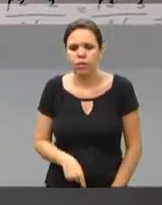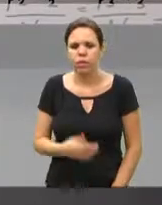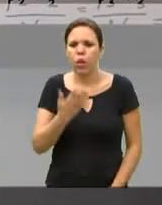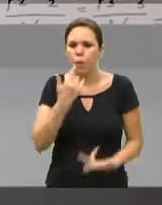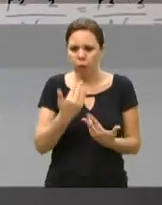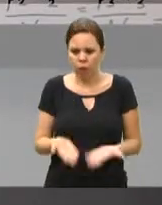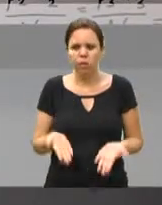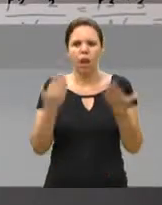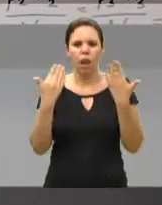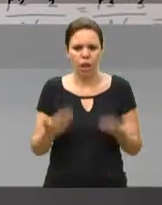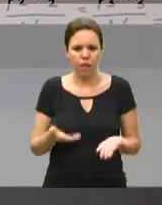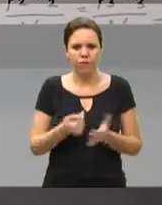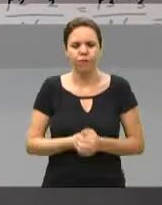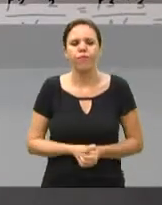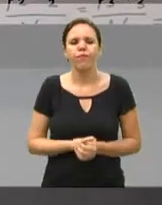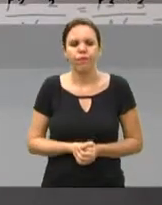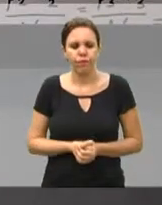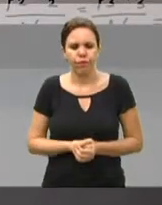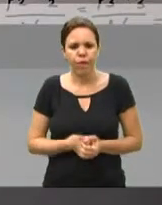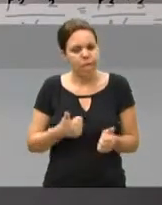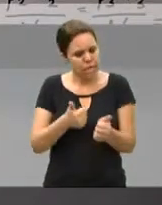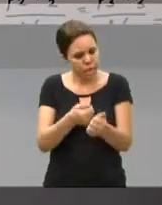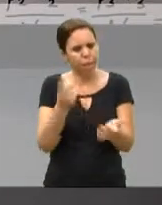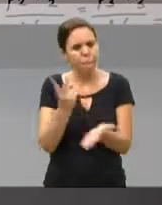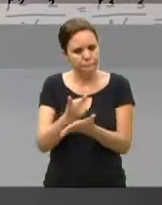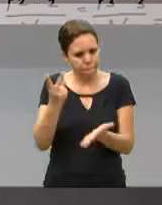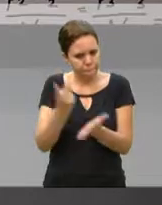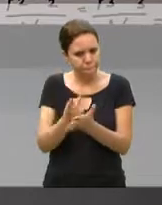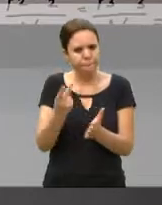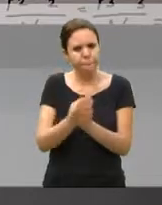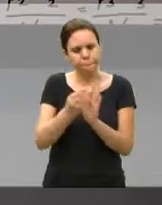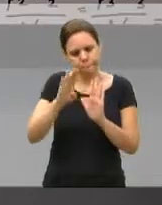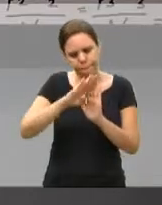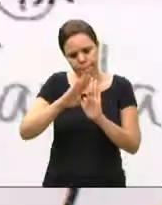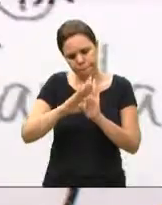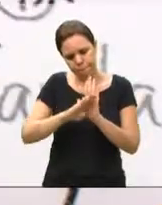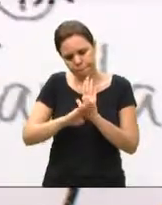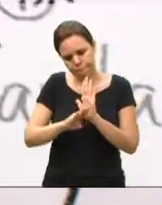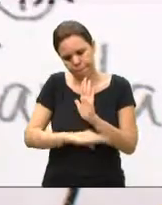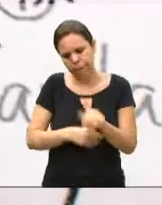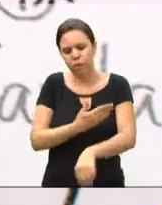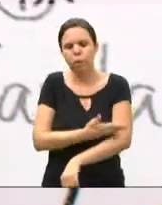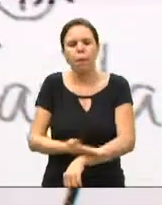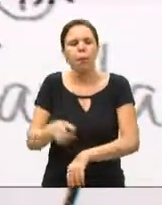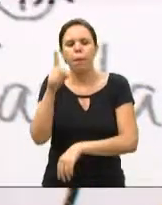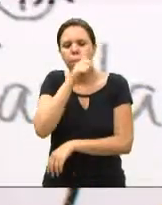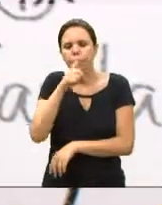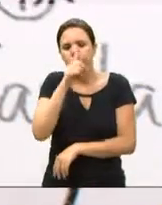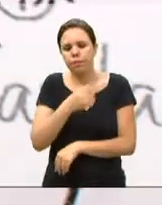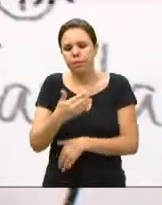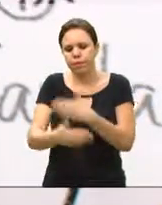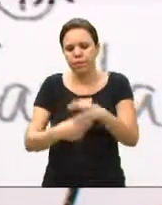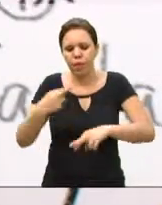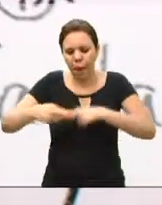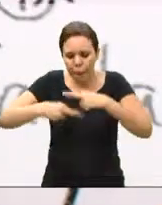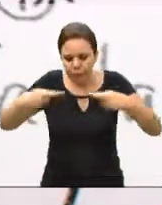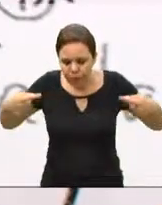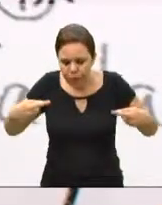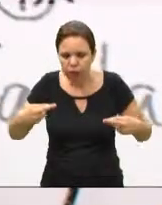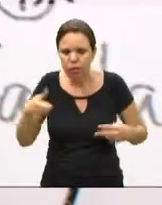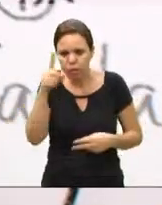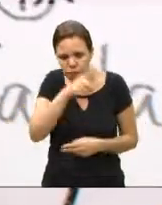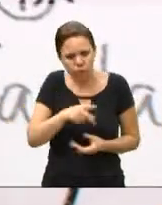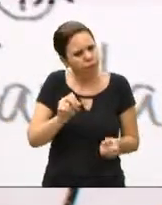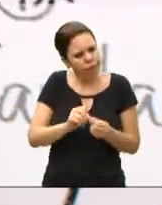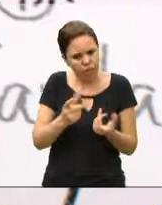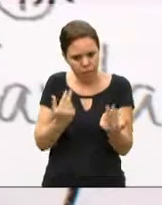coisa leve. Então, seguir a mesma rotina. Então, porque assim, vamos supor que ele está acostumado todo domingo a comer uma macarronada e tudo mais. Ele